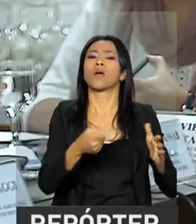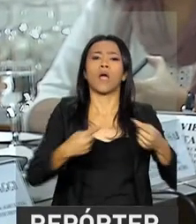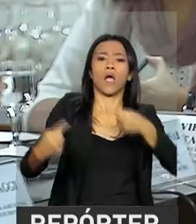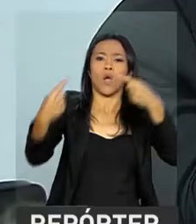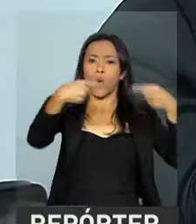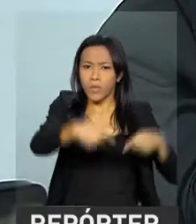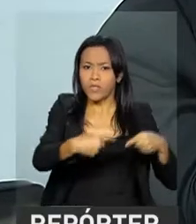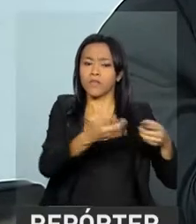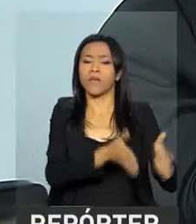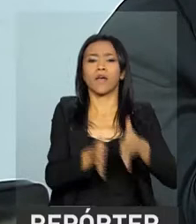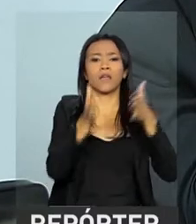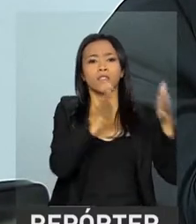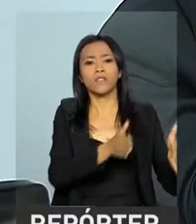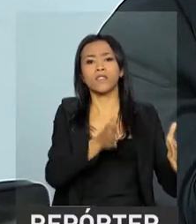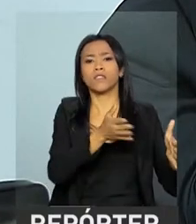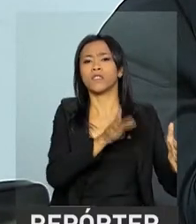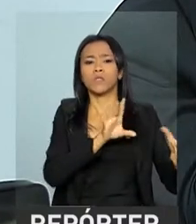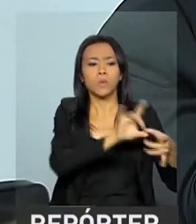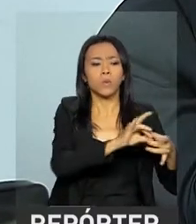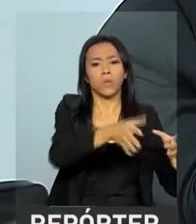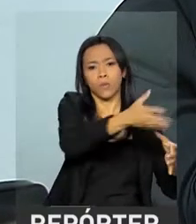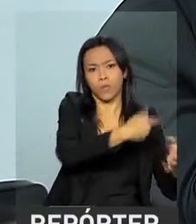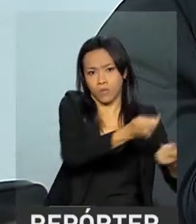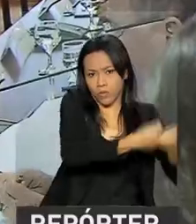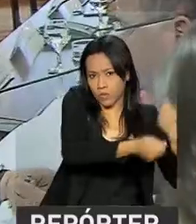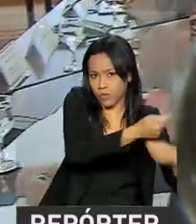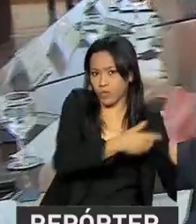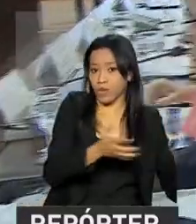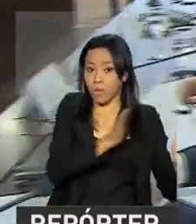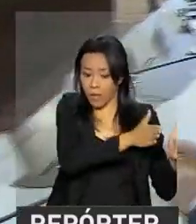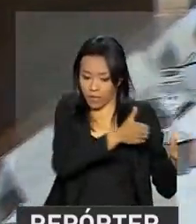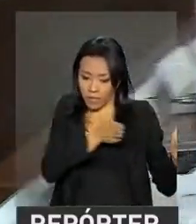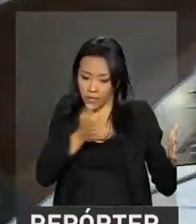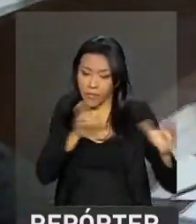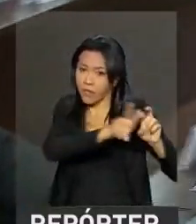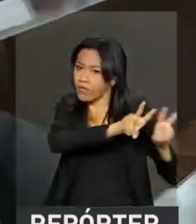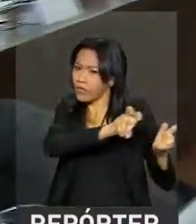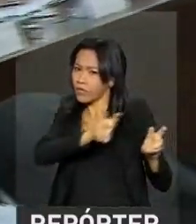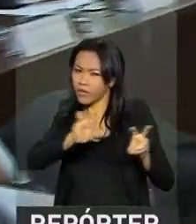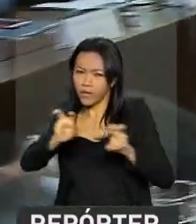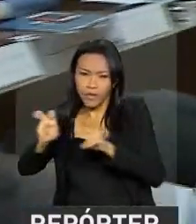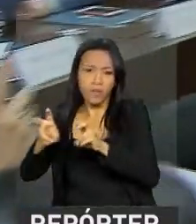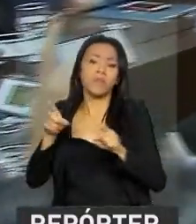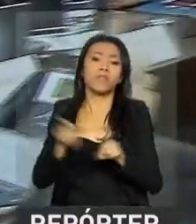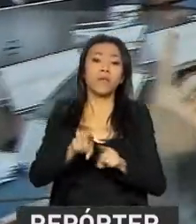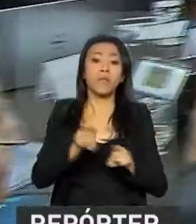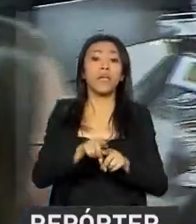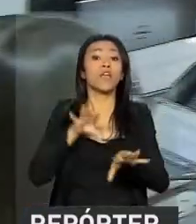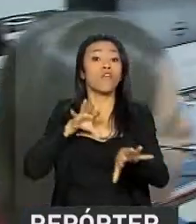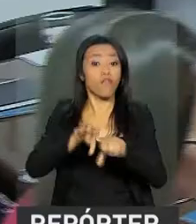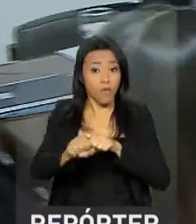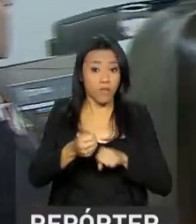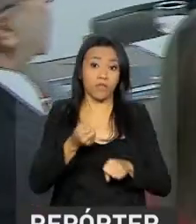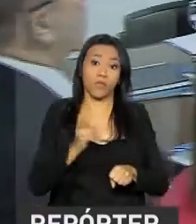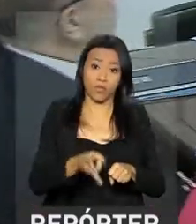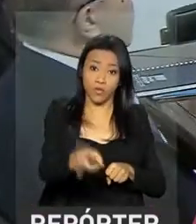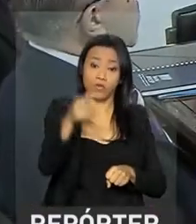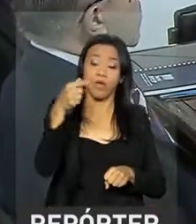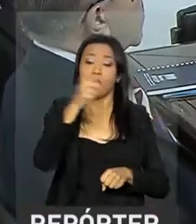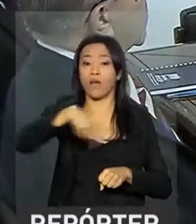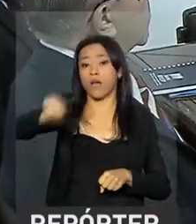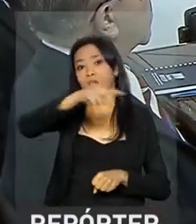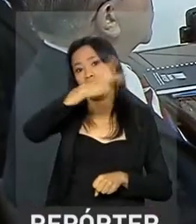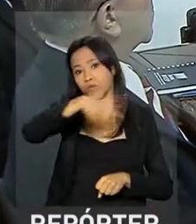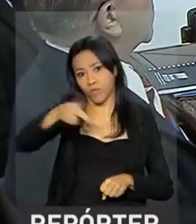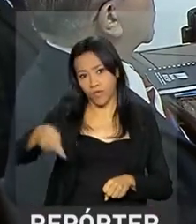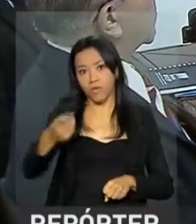competitividade e o ambiente de negócios. Entre as recomendações para a educação está a formação continuada de professores e a